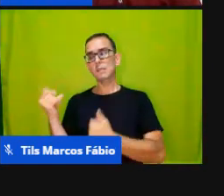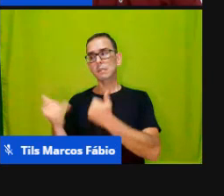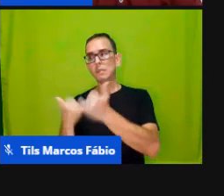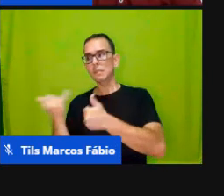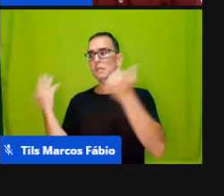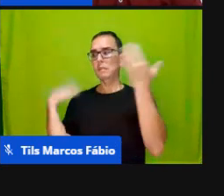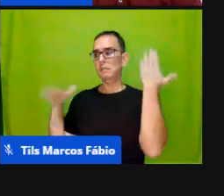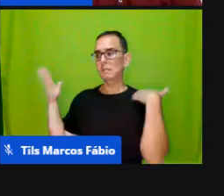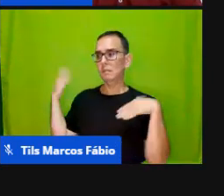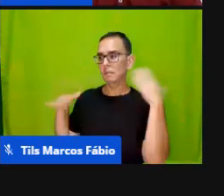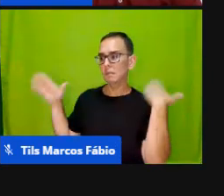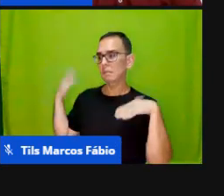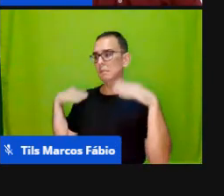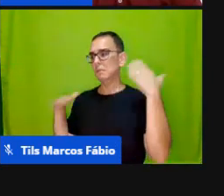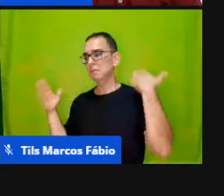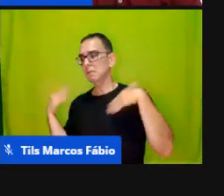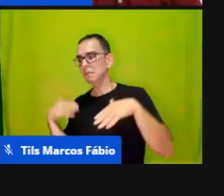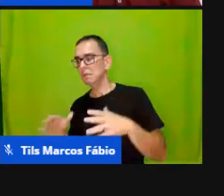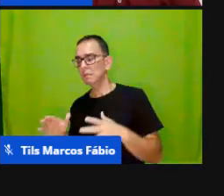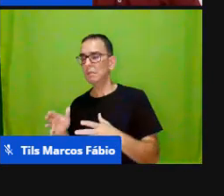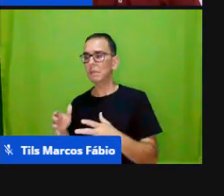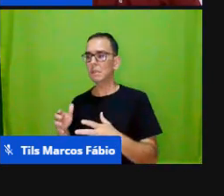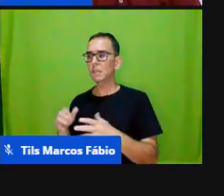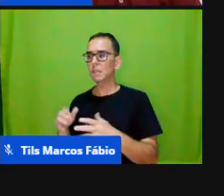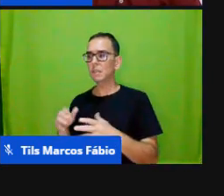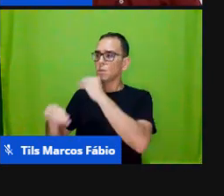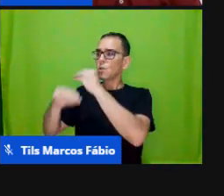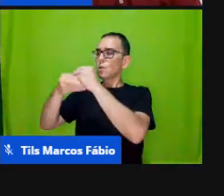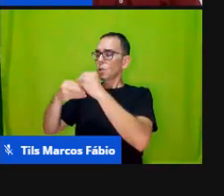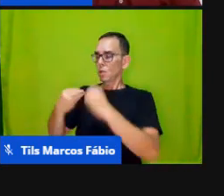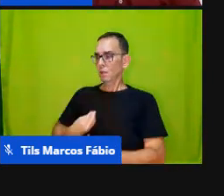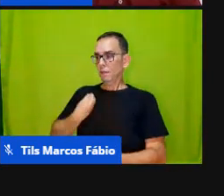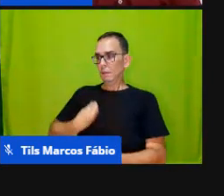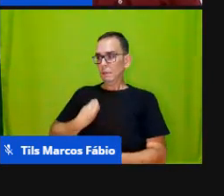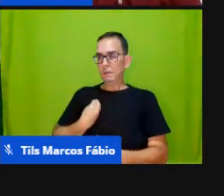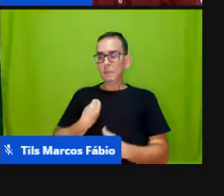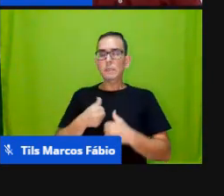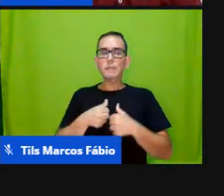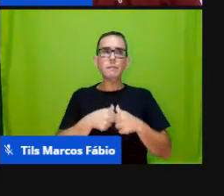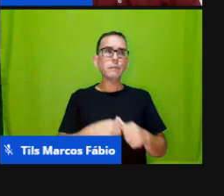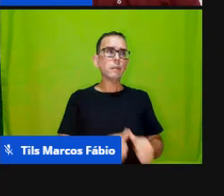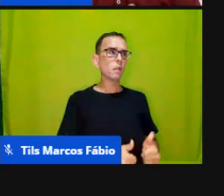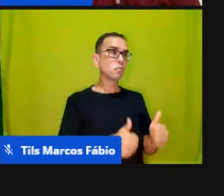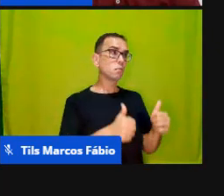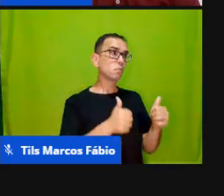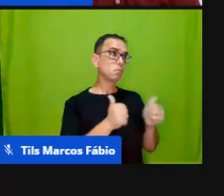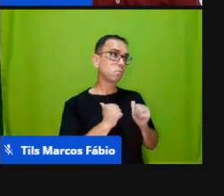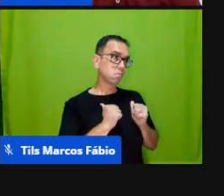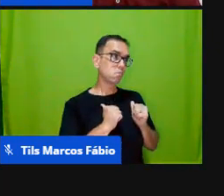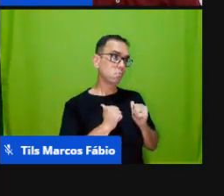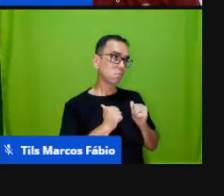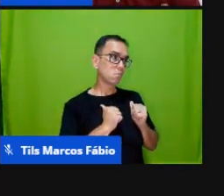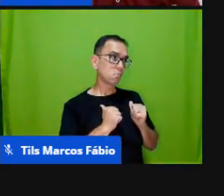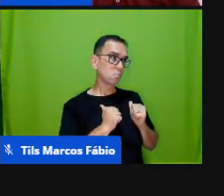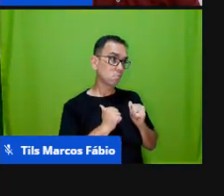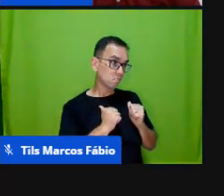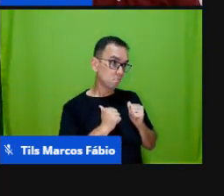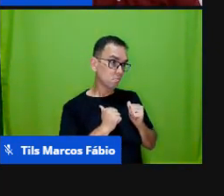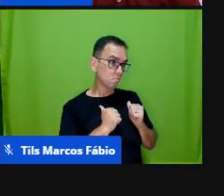falta de um complemento da vida e acaba se tornando sedentário, né? E isso veio